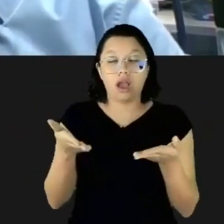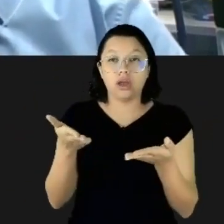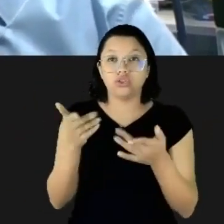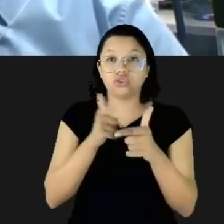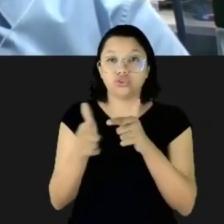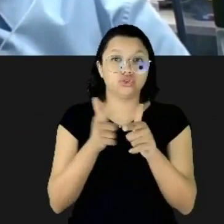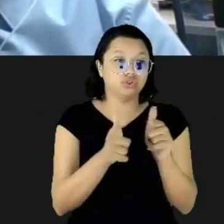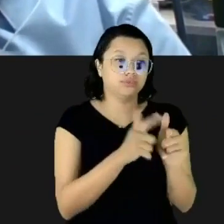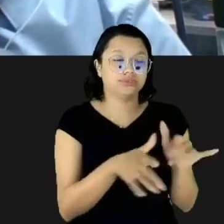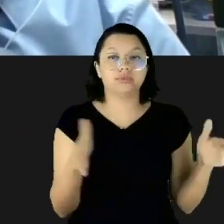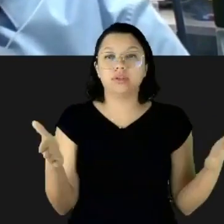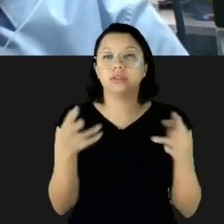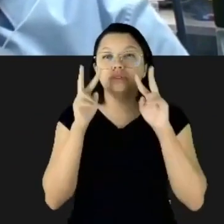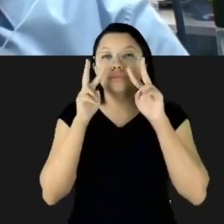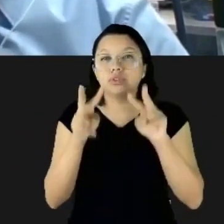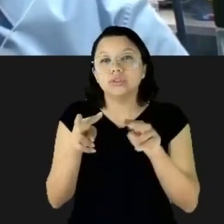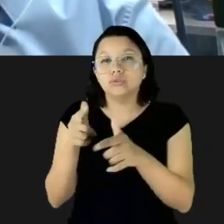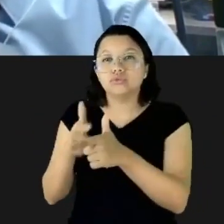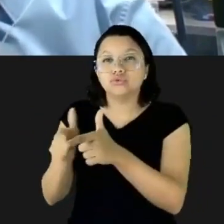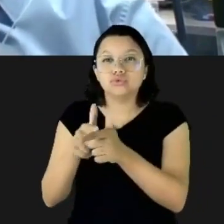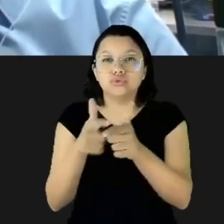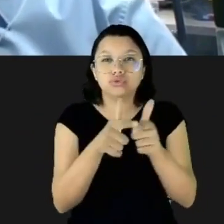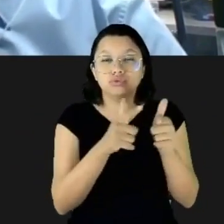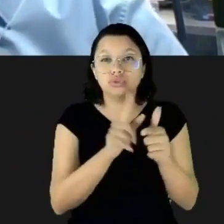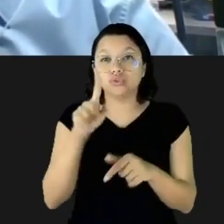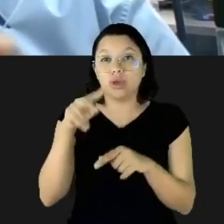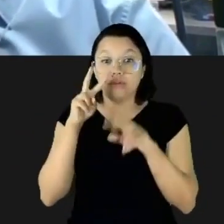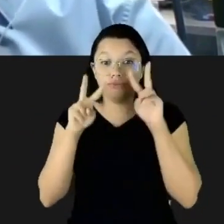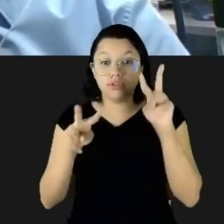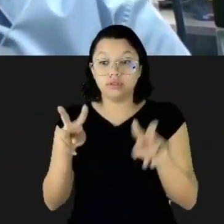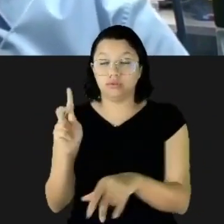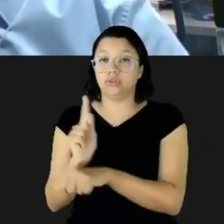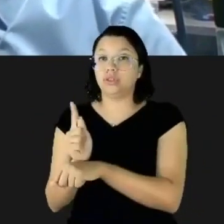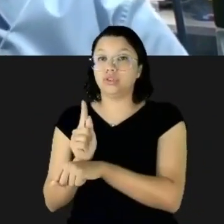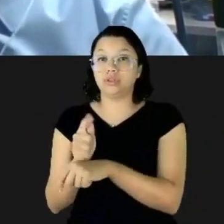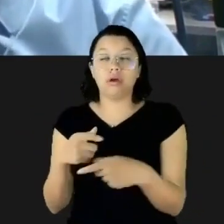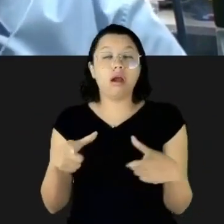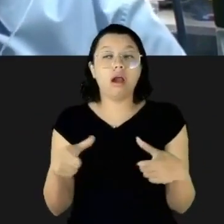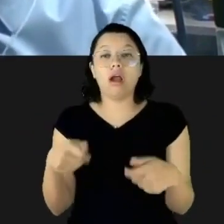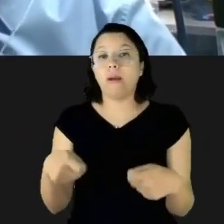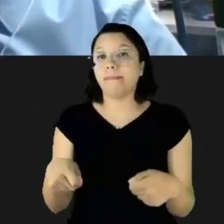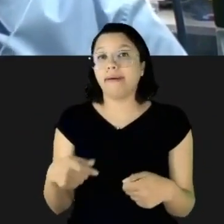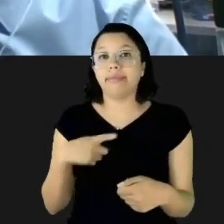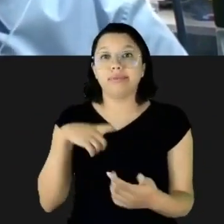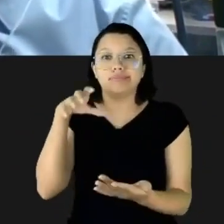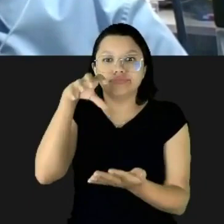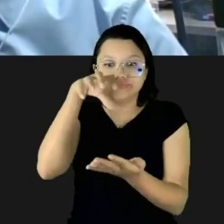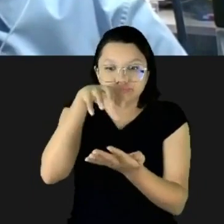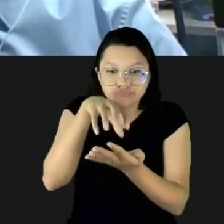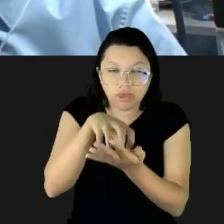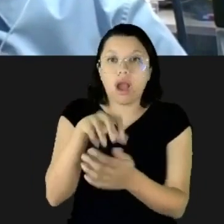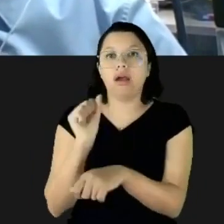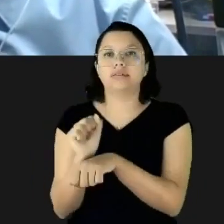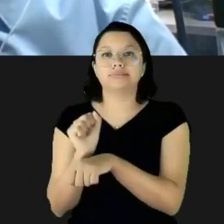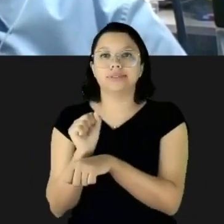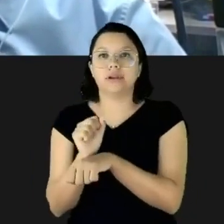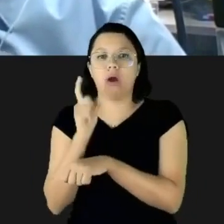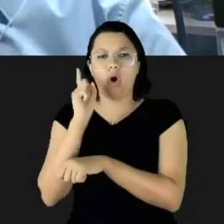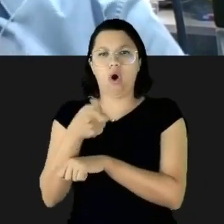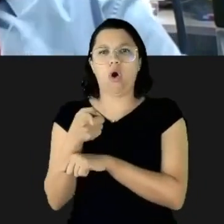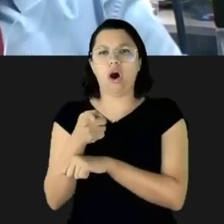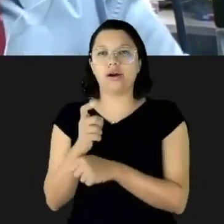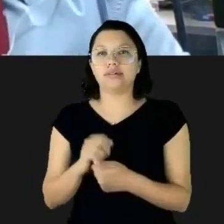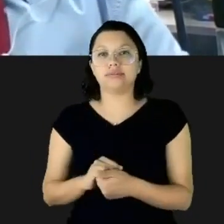visão do distribuído é a visão da gestão, onde não precisa ter um centro esperando o comando.